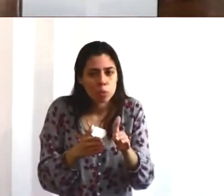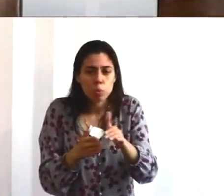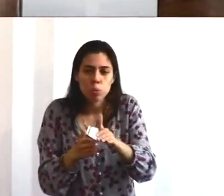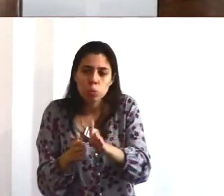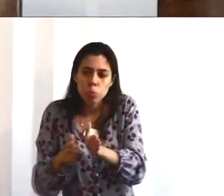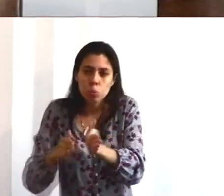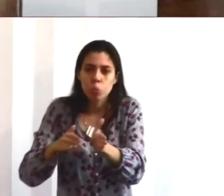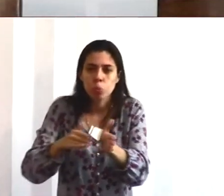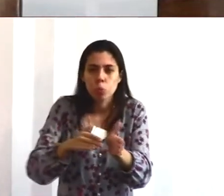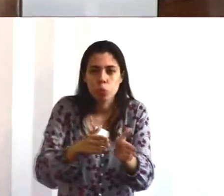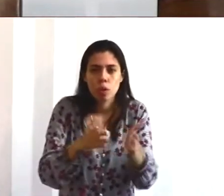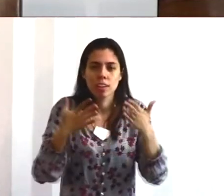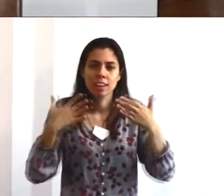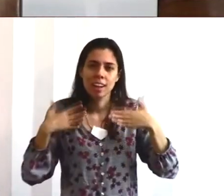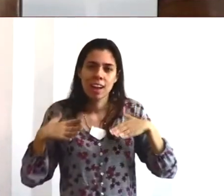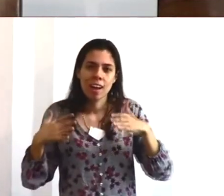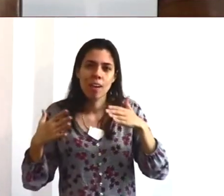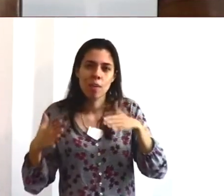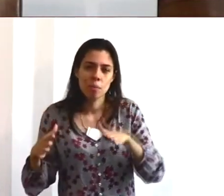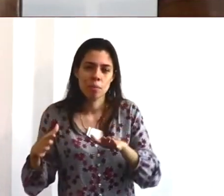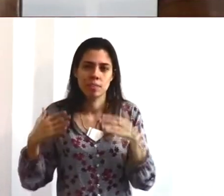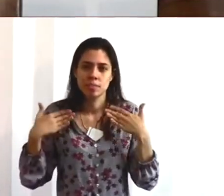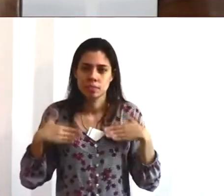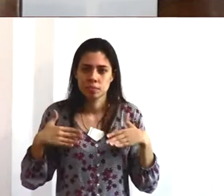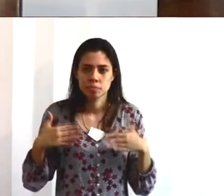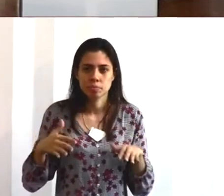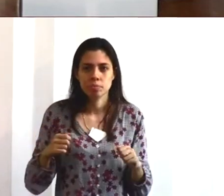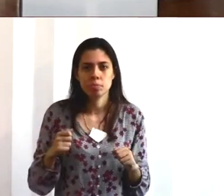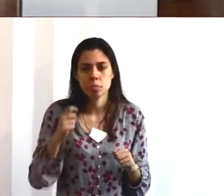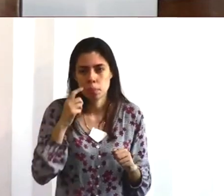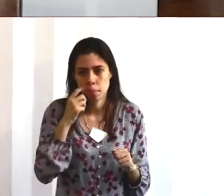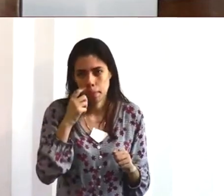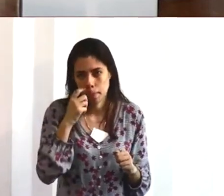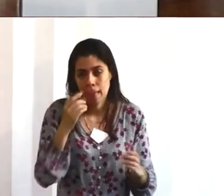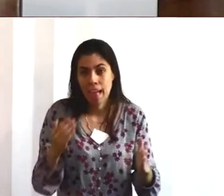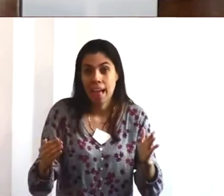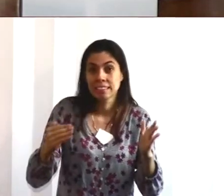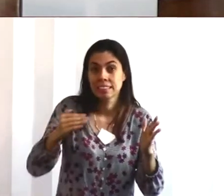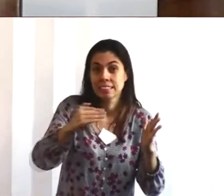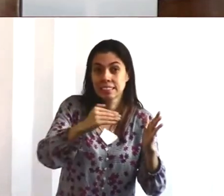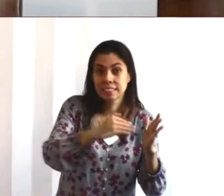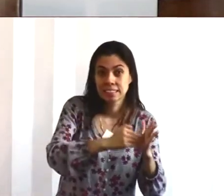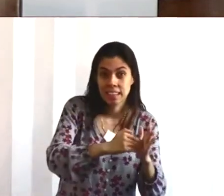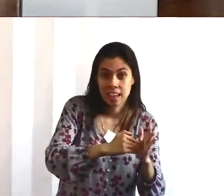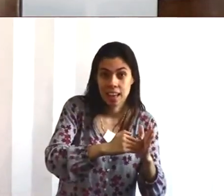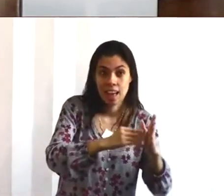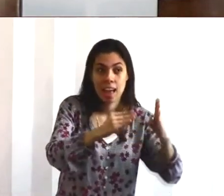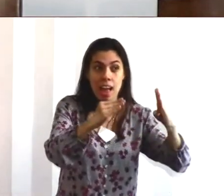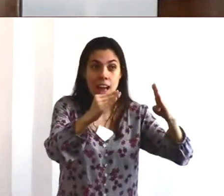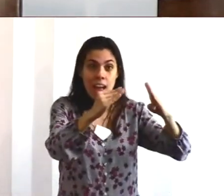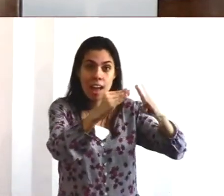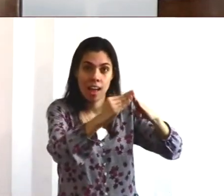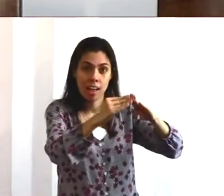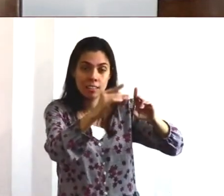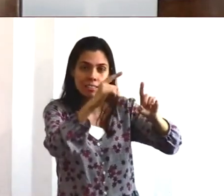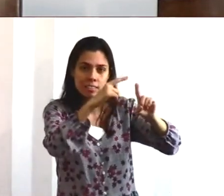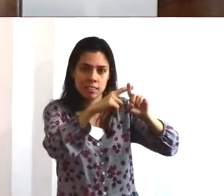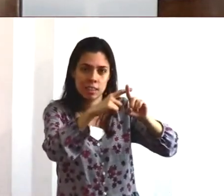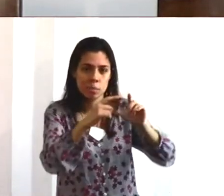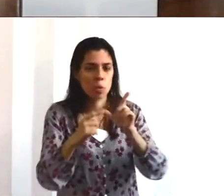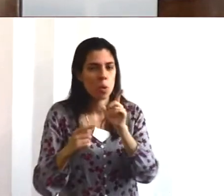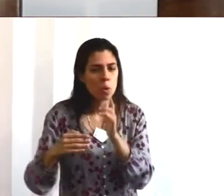torrente que vinha de Siloé, e Jerusalém era um local seguro. E a ideia do texto é mostrar